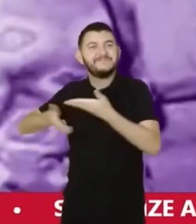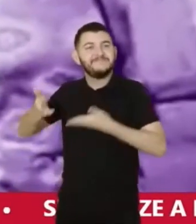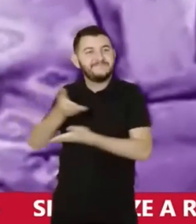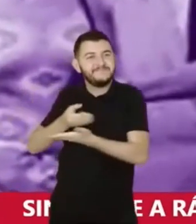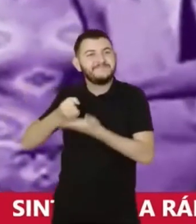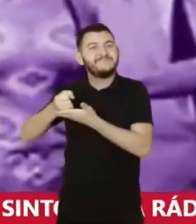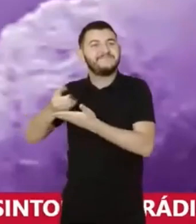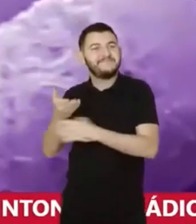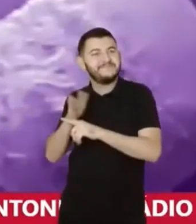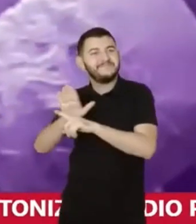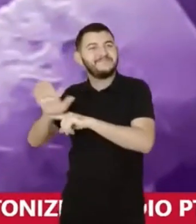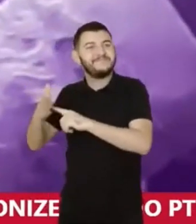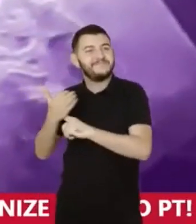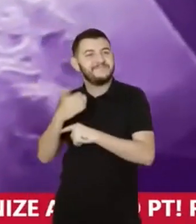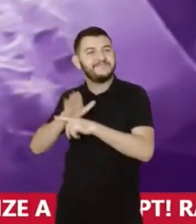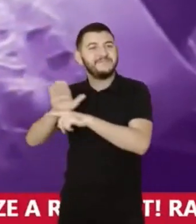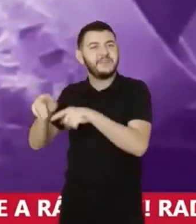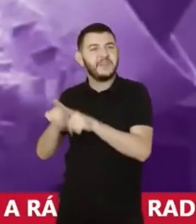de poder.